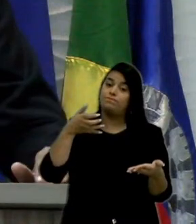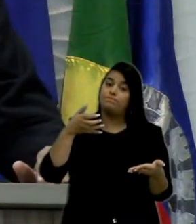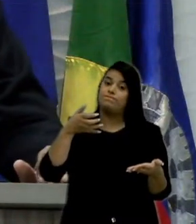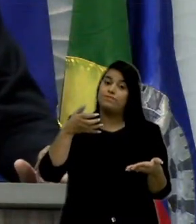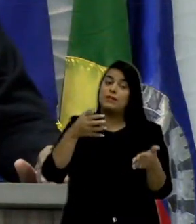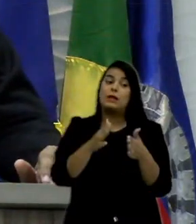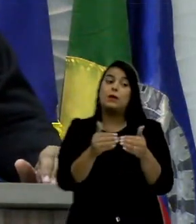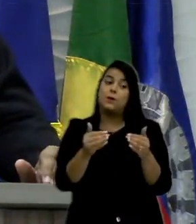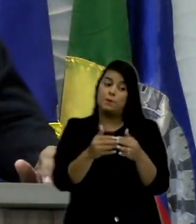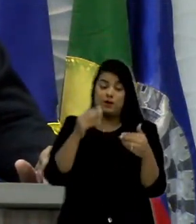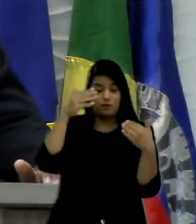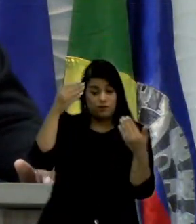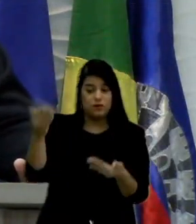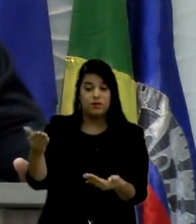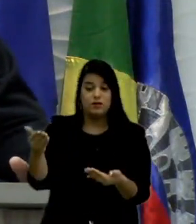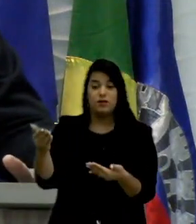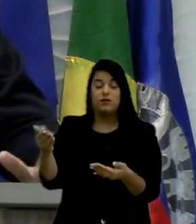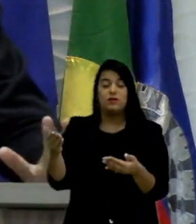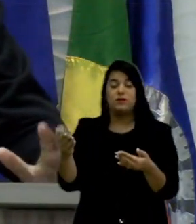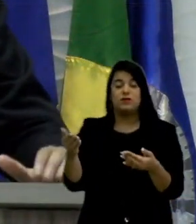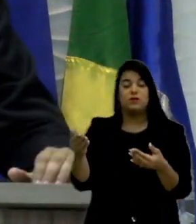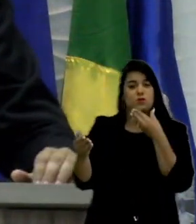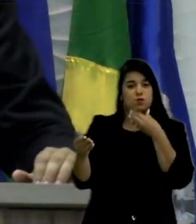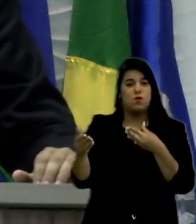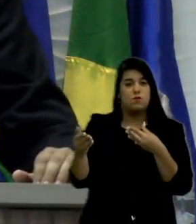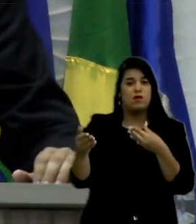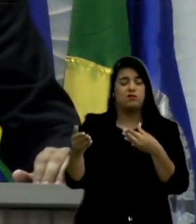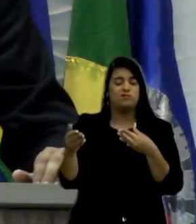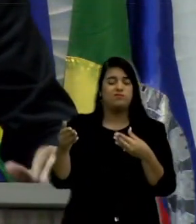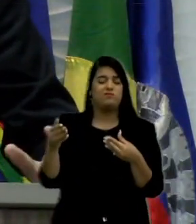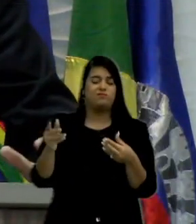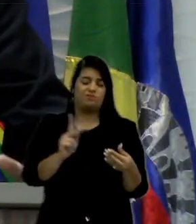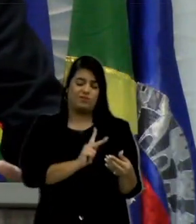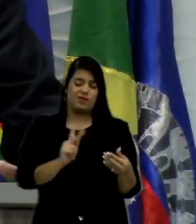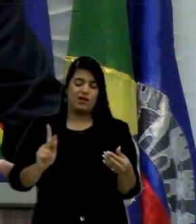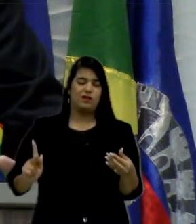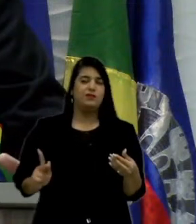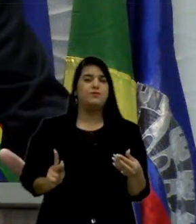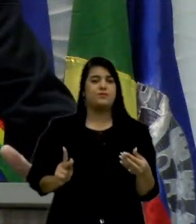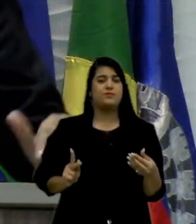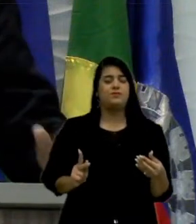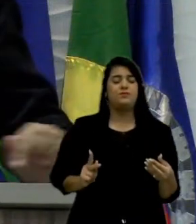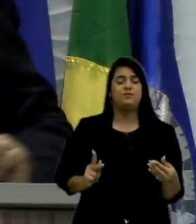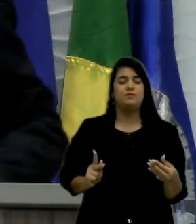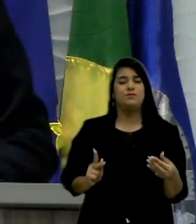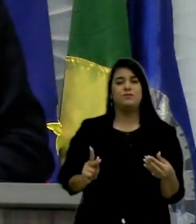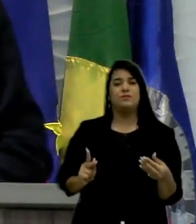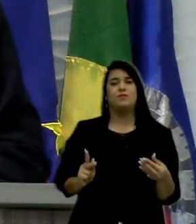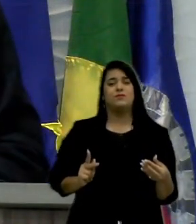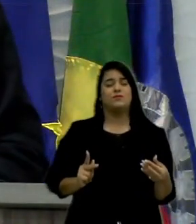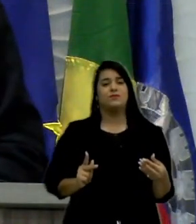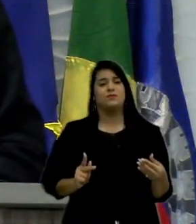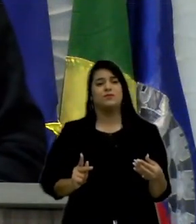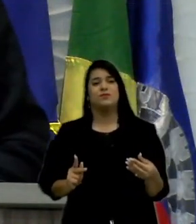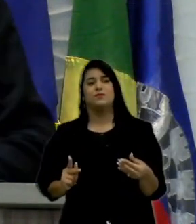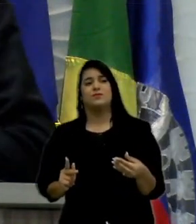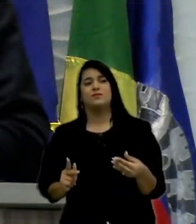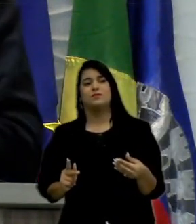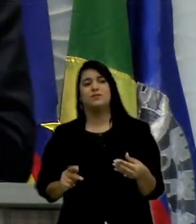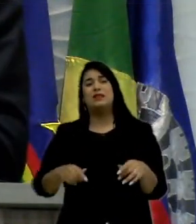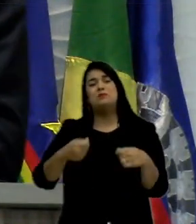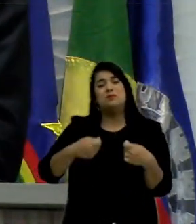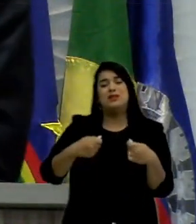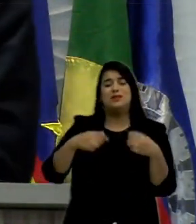Vossa Excelência, o presidente dessa casa, que também veja a situação que está passando aqui. A